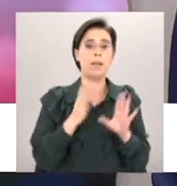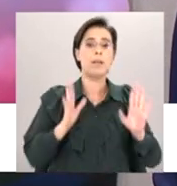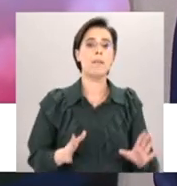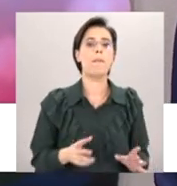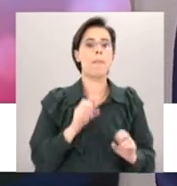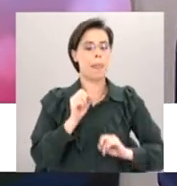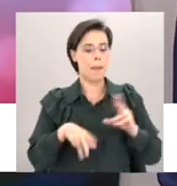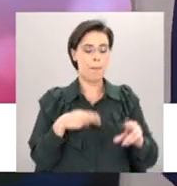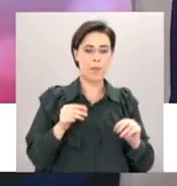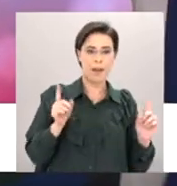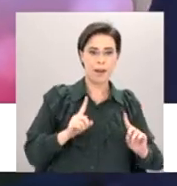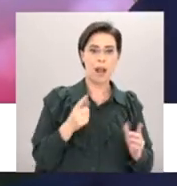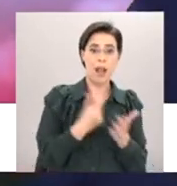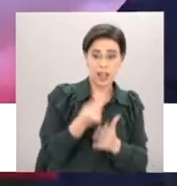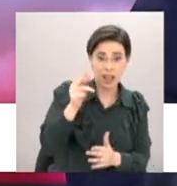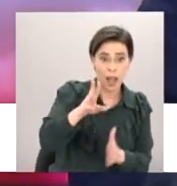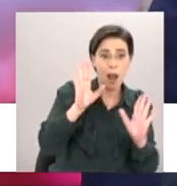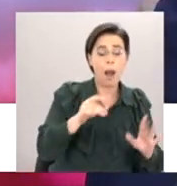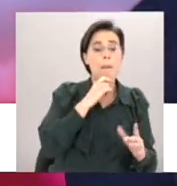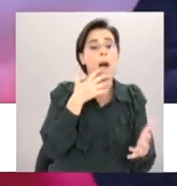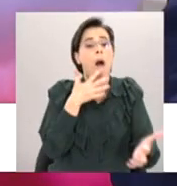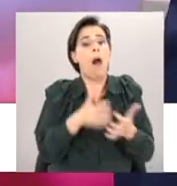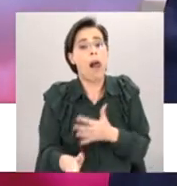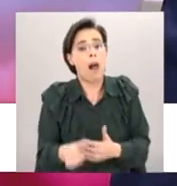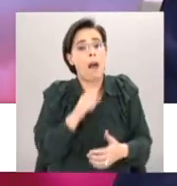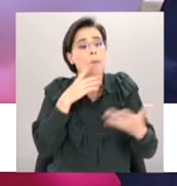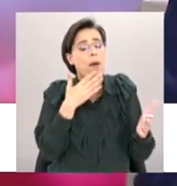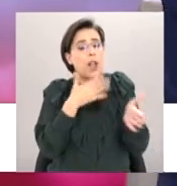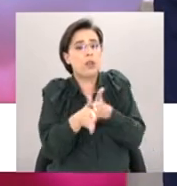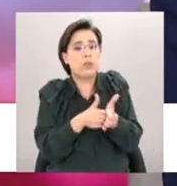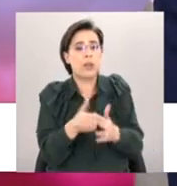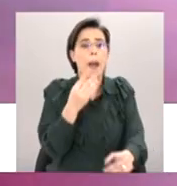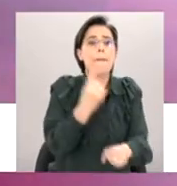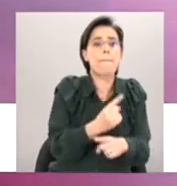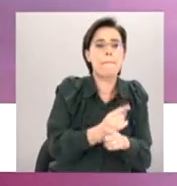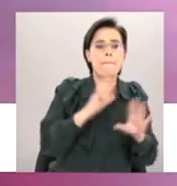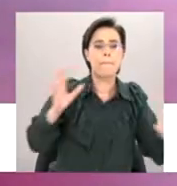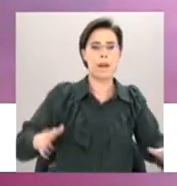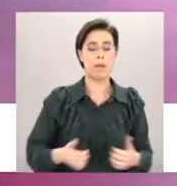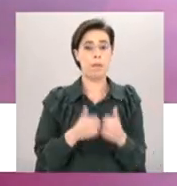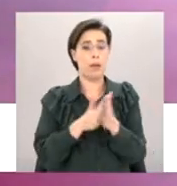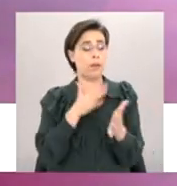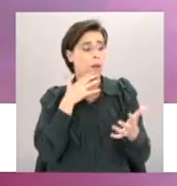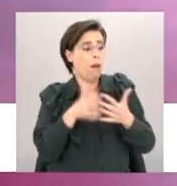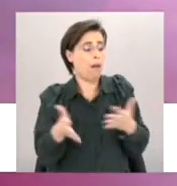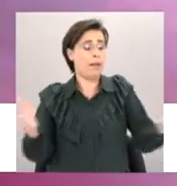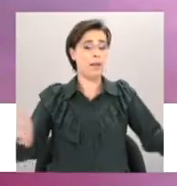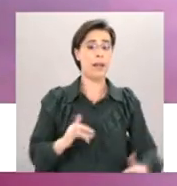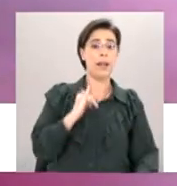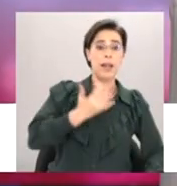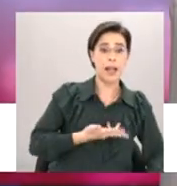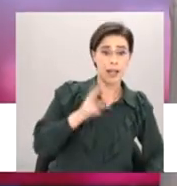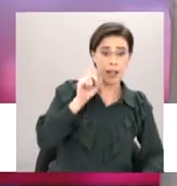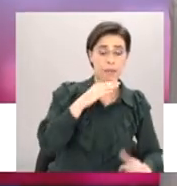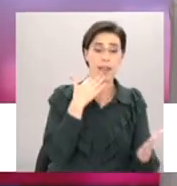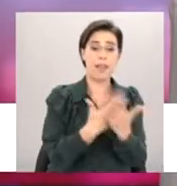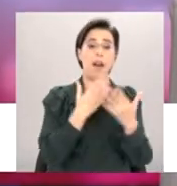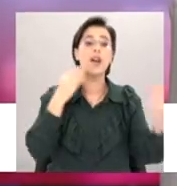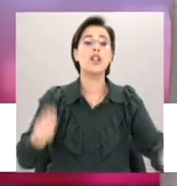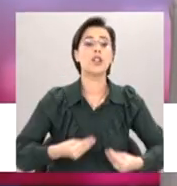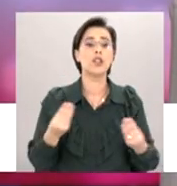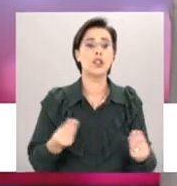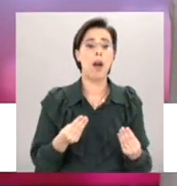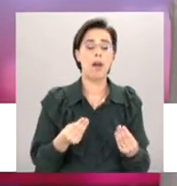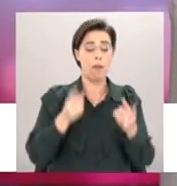ser um cristão ser moderninhas podem ser especulação e pode essa exploração na mesma significativa a Liberal oferece aos jovens